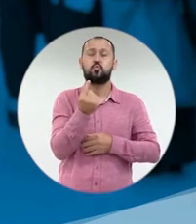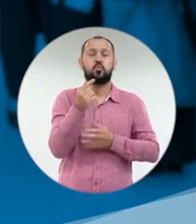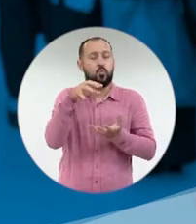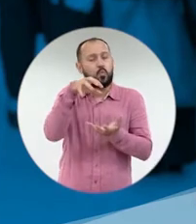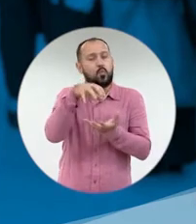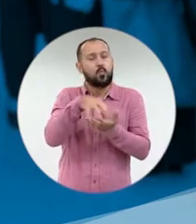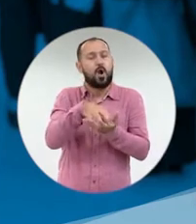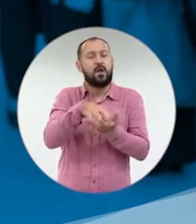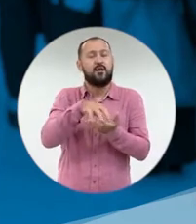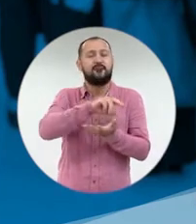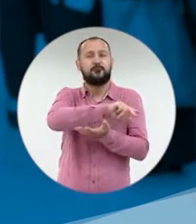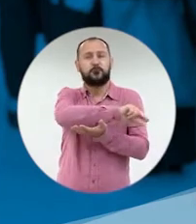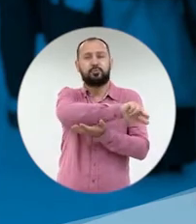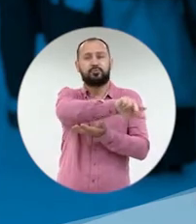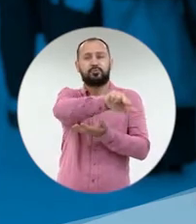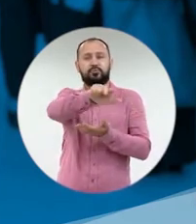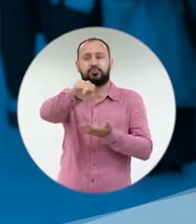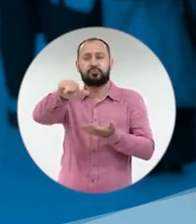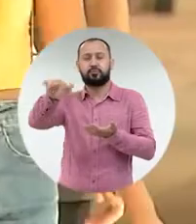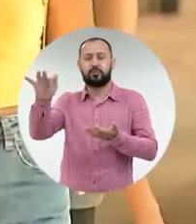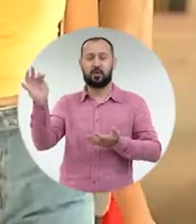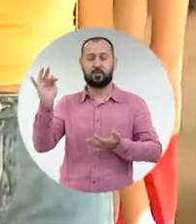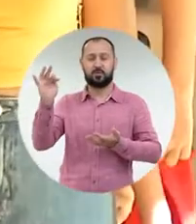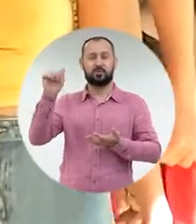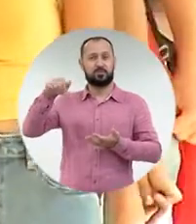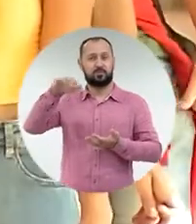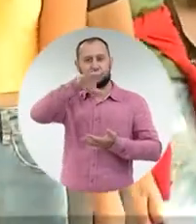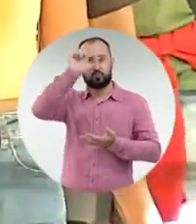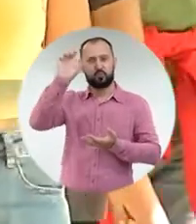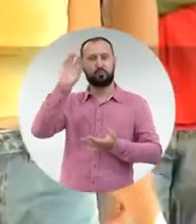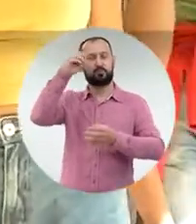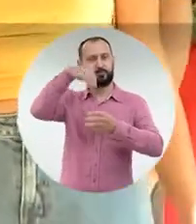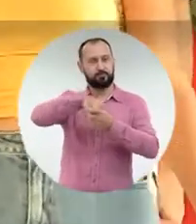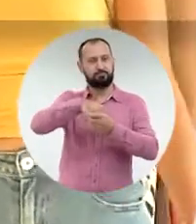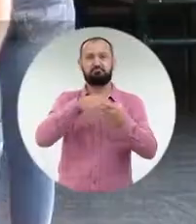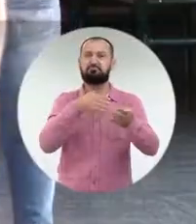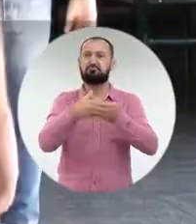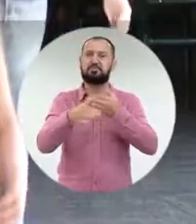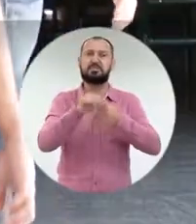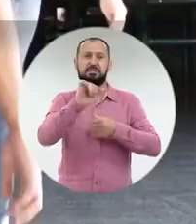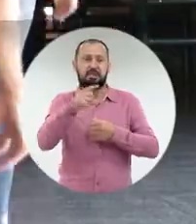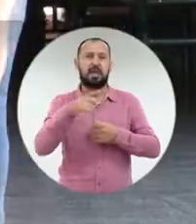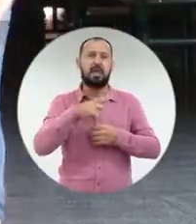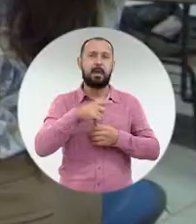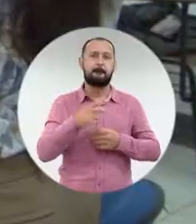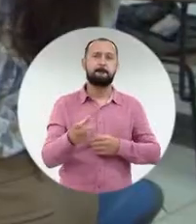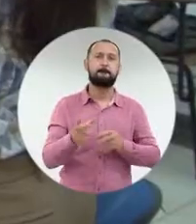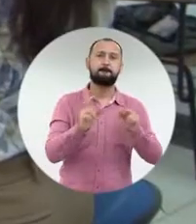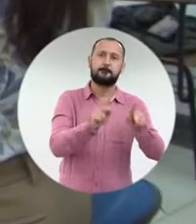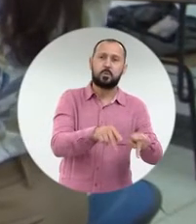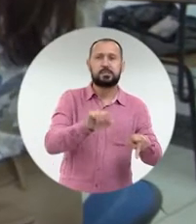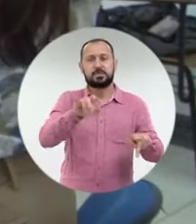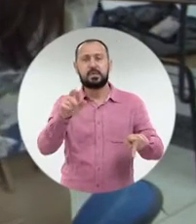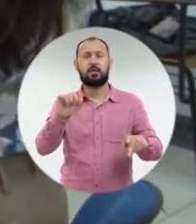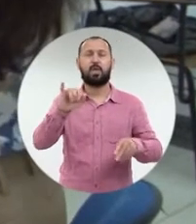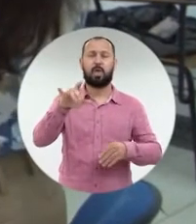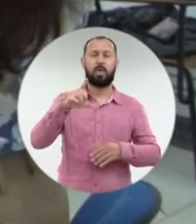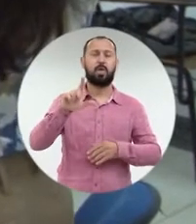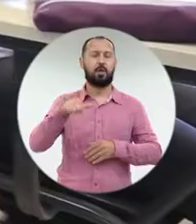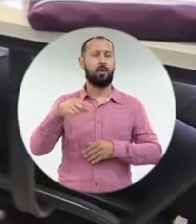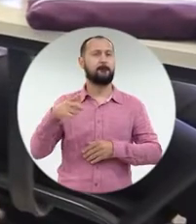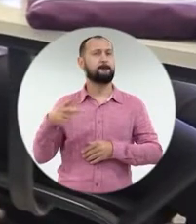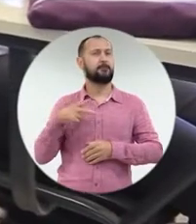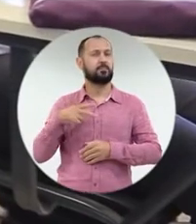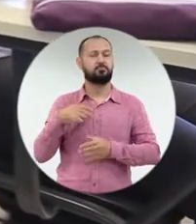as universidades sediadas no Estado, independentemente de públicas ou privadas. E a diversidade de